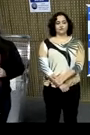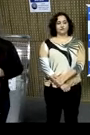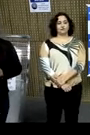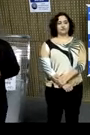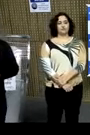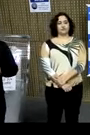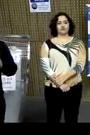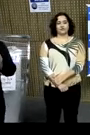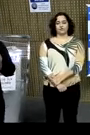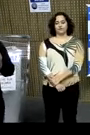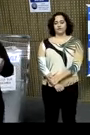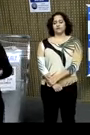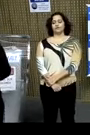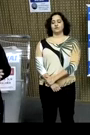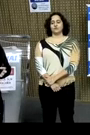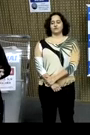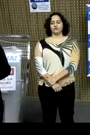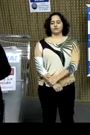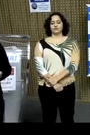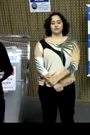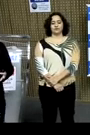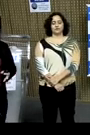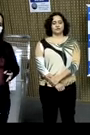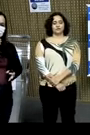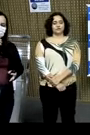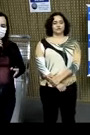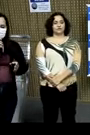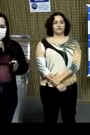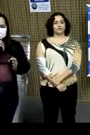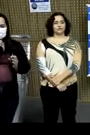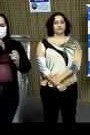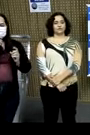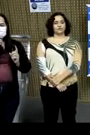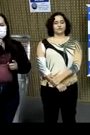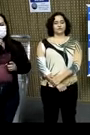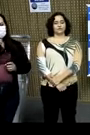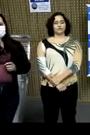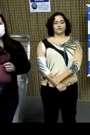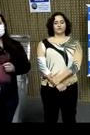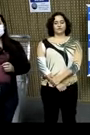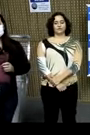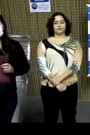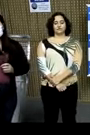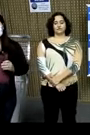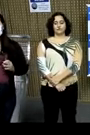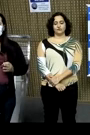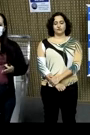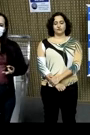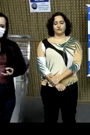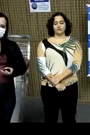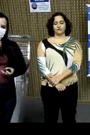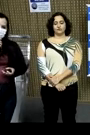de óbito fetal por retardo de crescimento intraútero e um óbito infantil, que